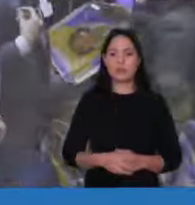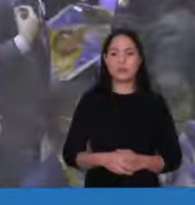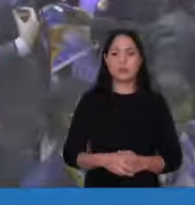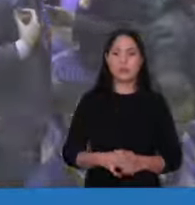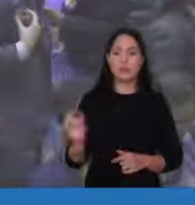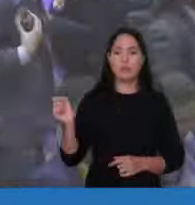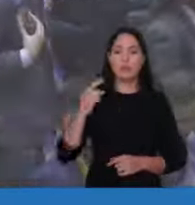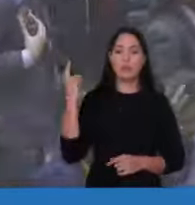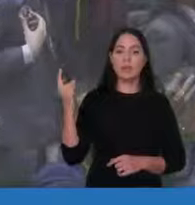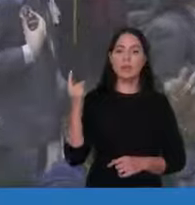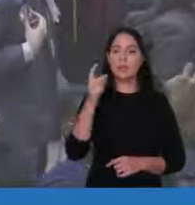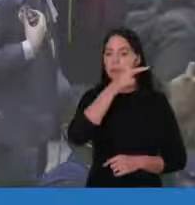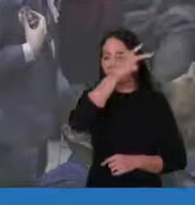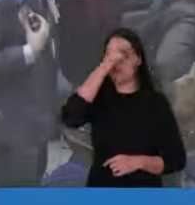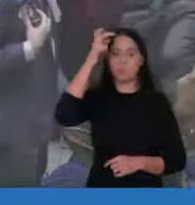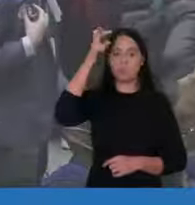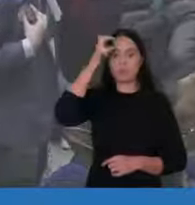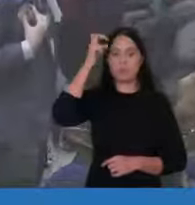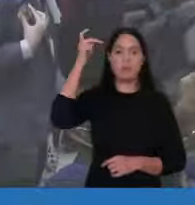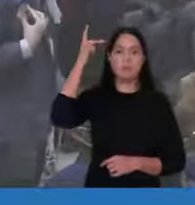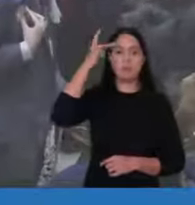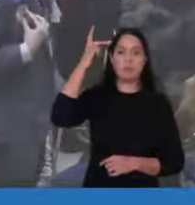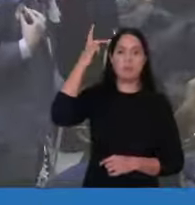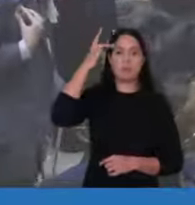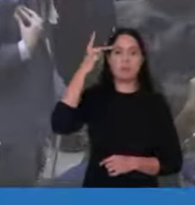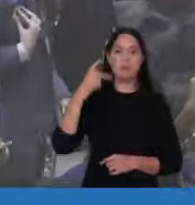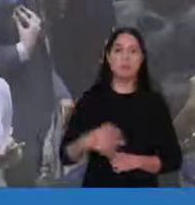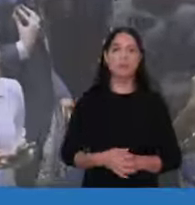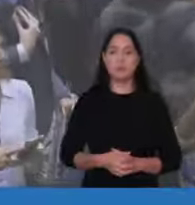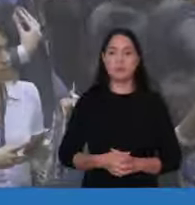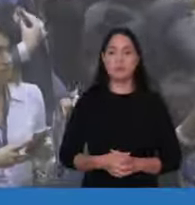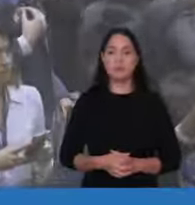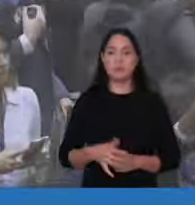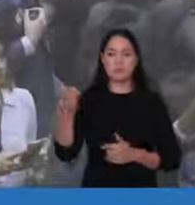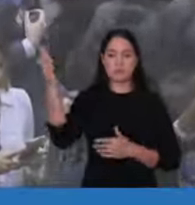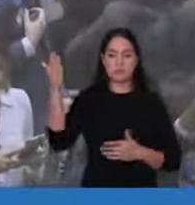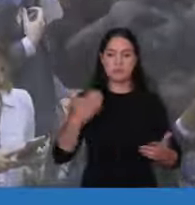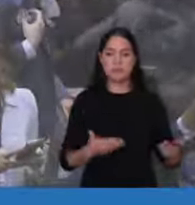ex-prefeita de São Paulo. Por favor, deputada.